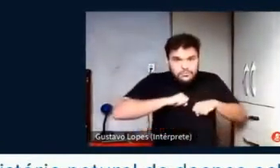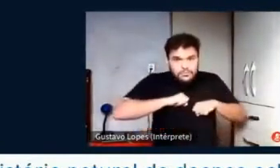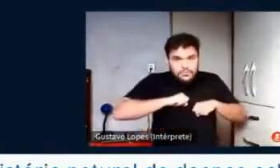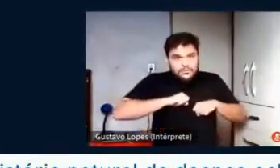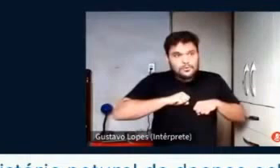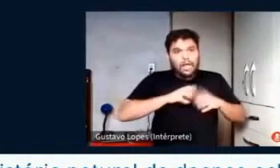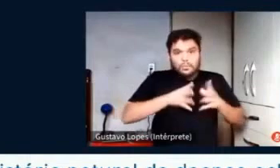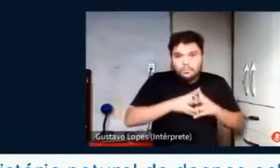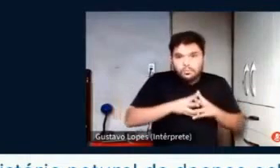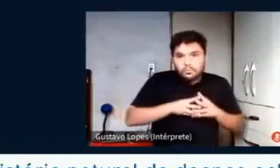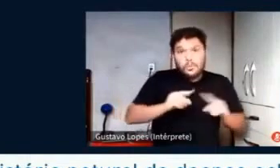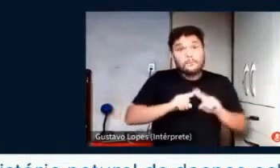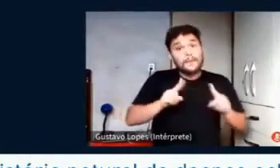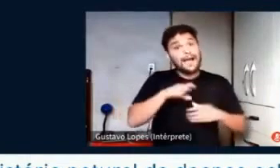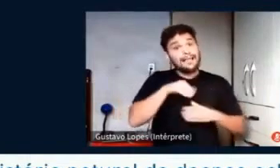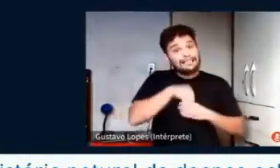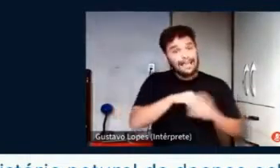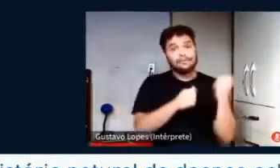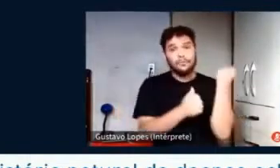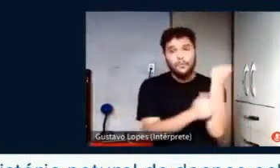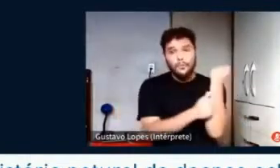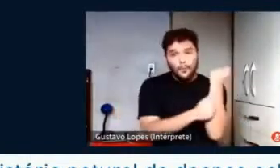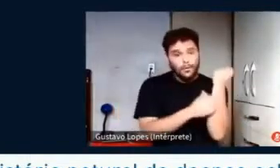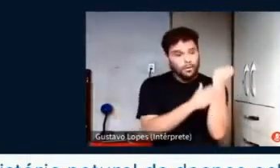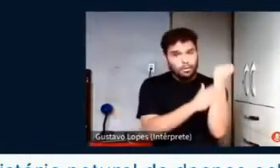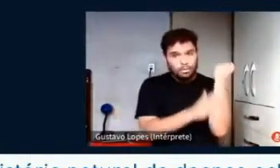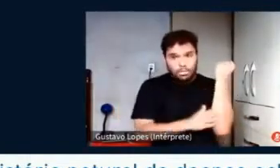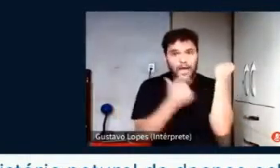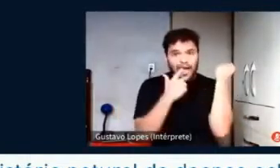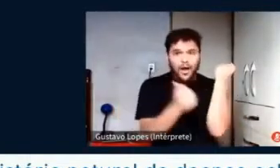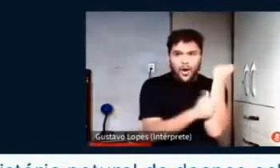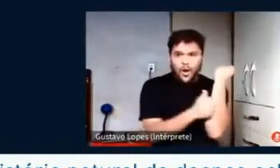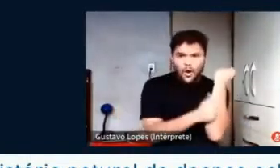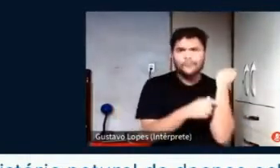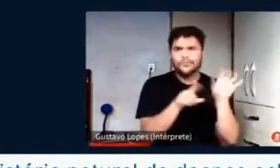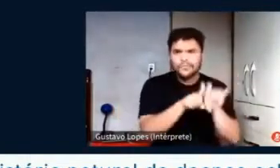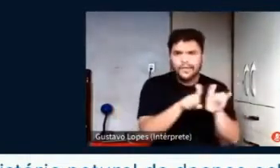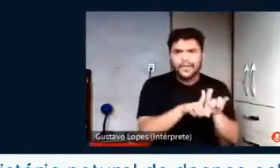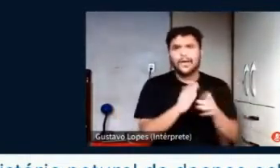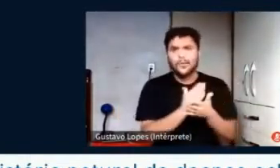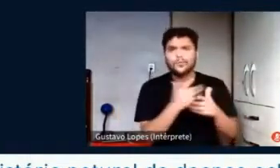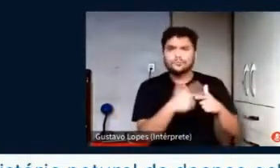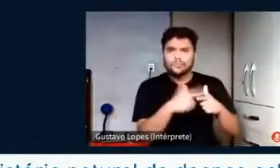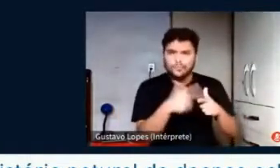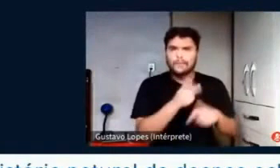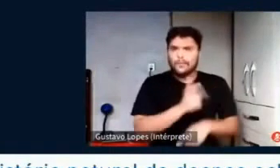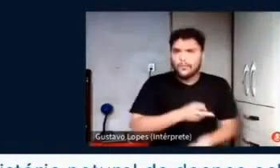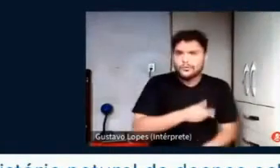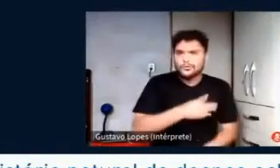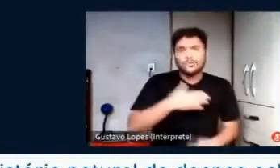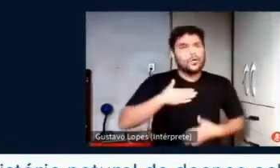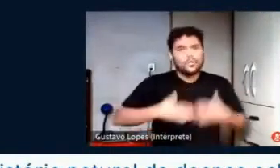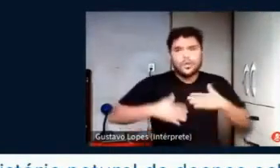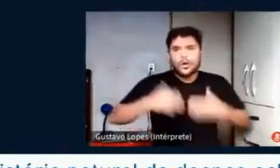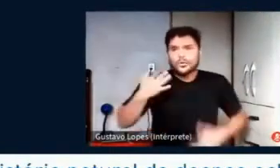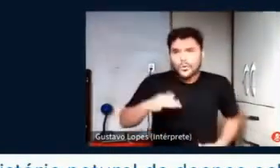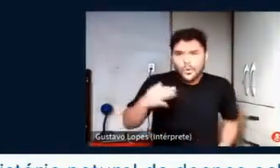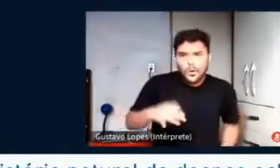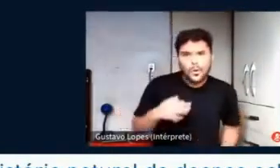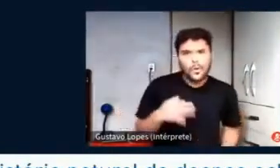lesões osteomusculares, né, artralgias e tal, muita dor no corpo, mesmo